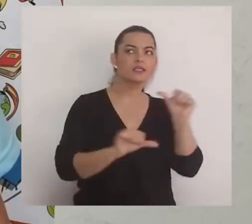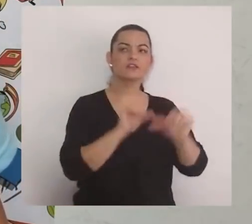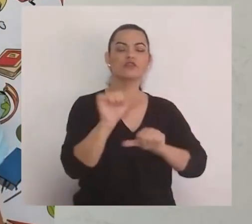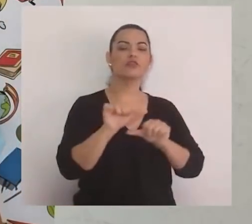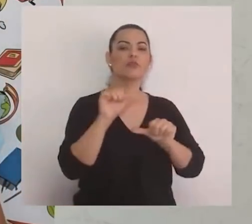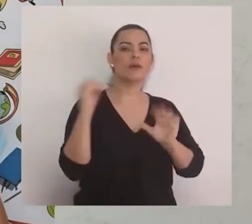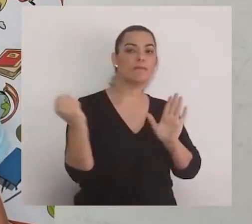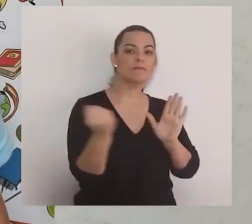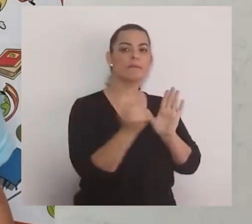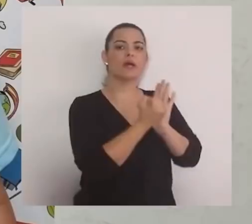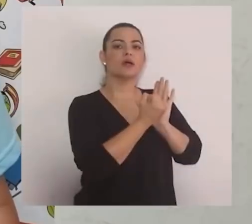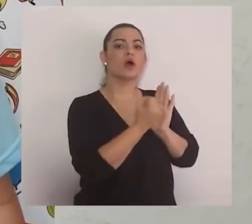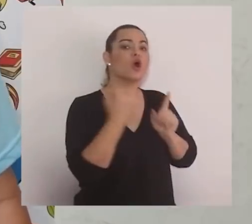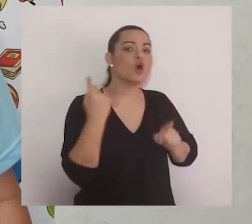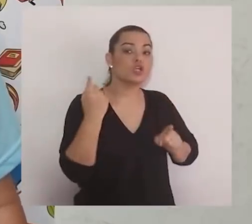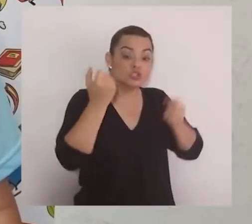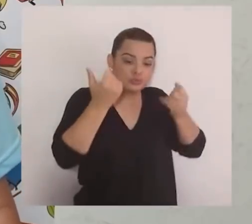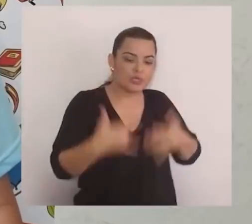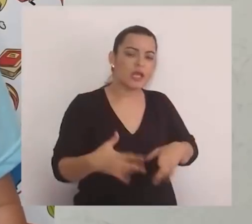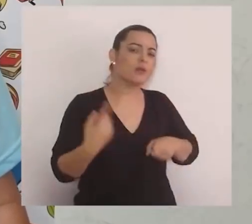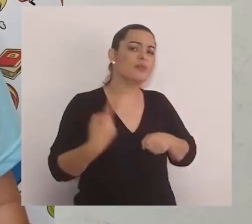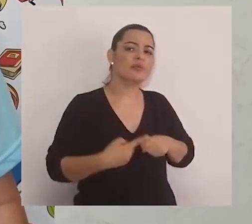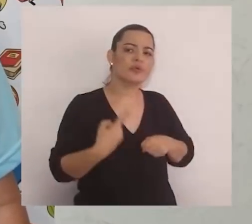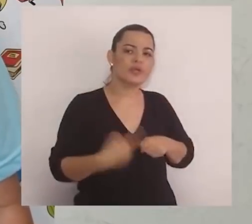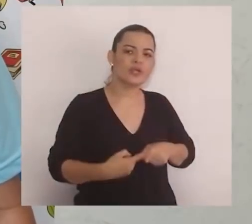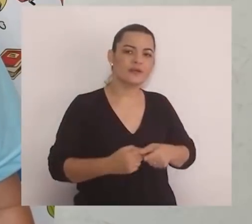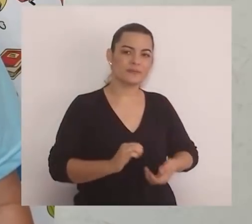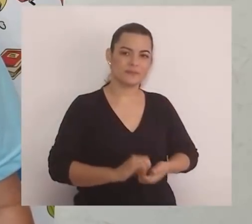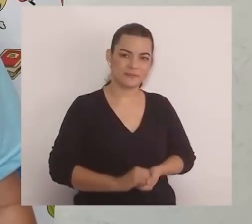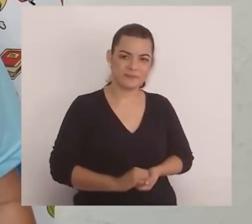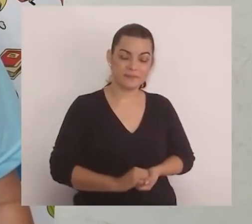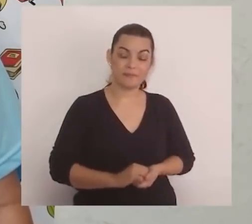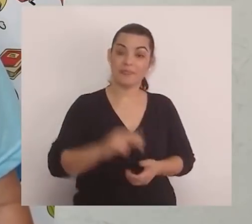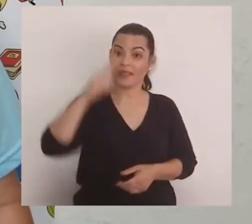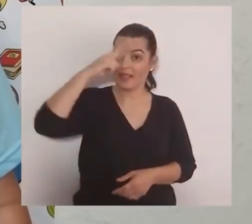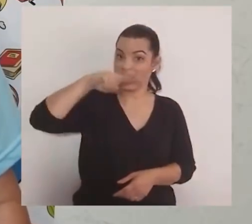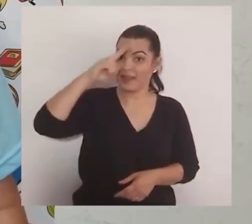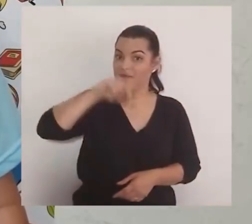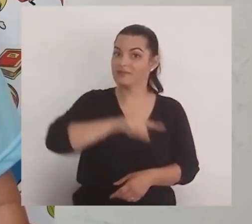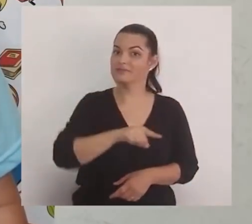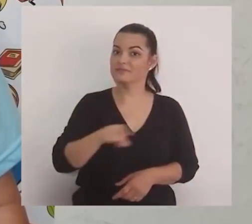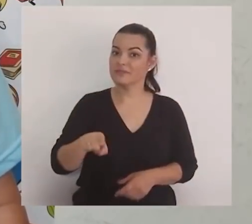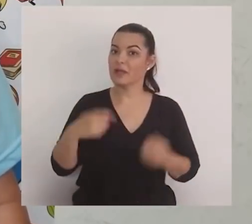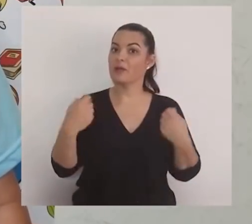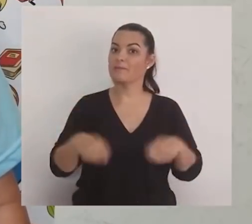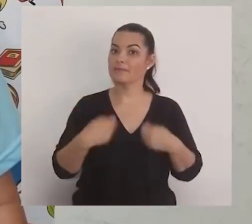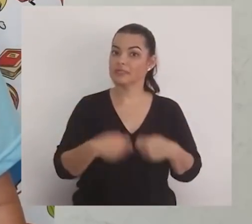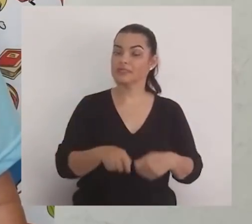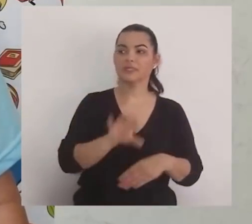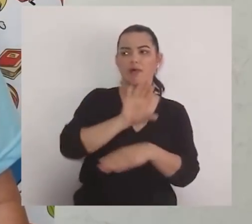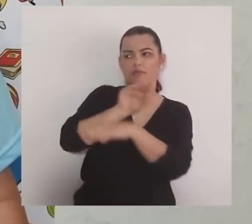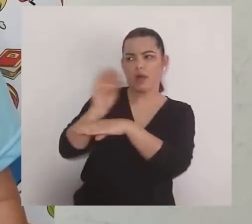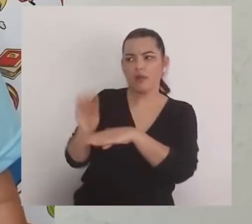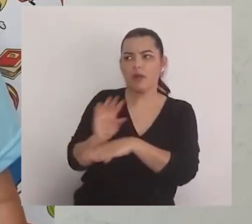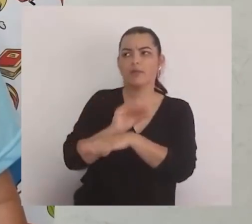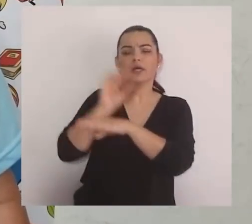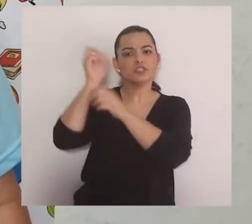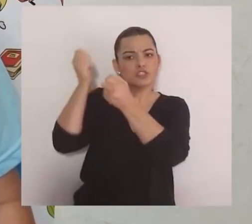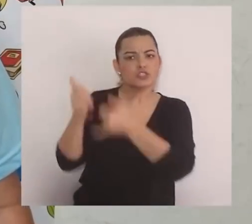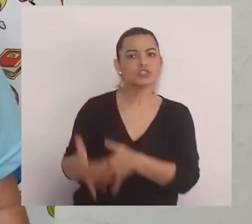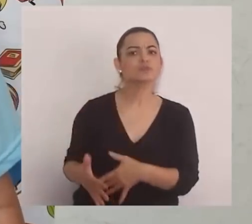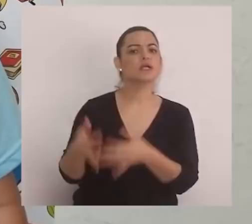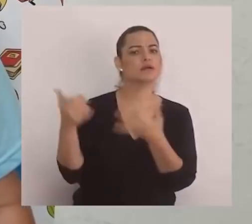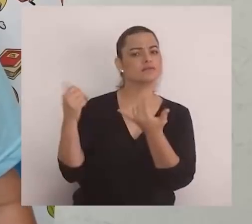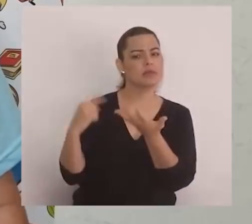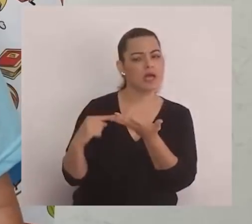você escolhe. Só que, para conseguir isso, você precisa mandar um pedido oficial